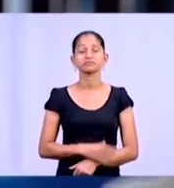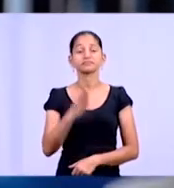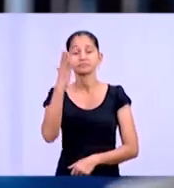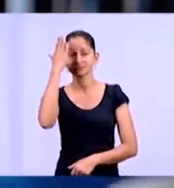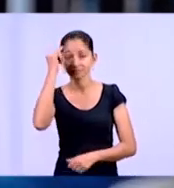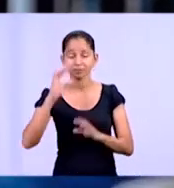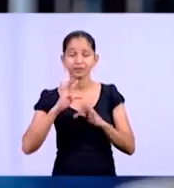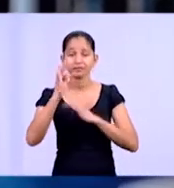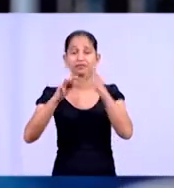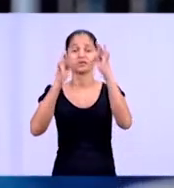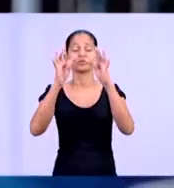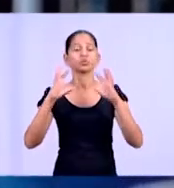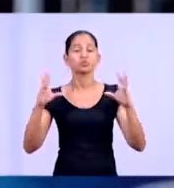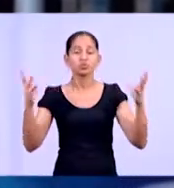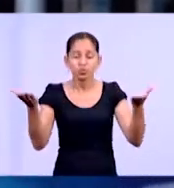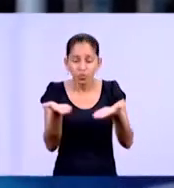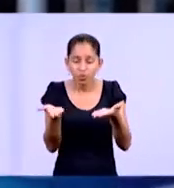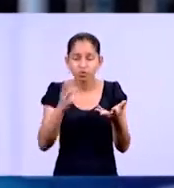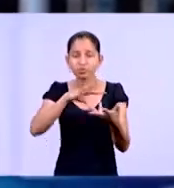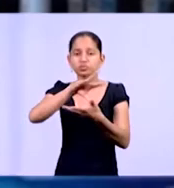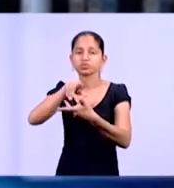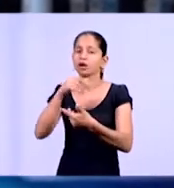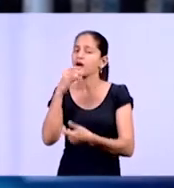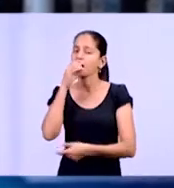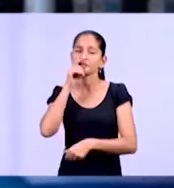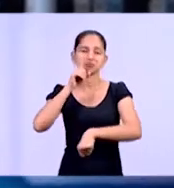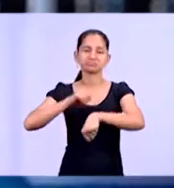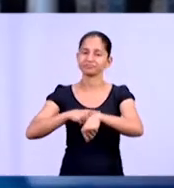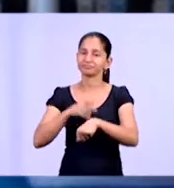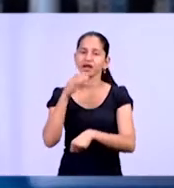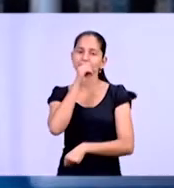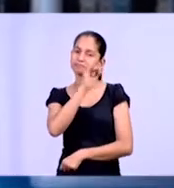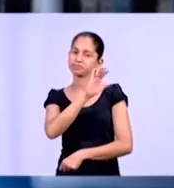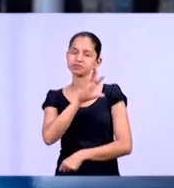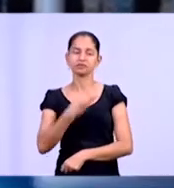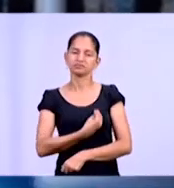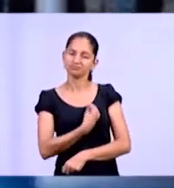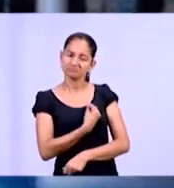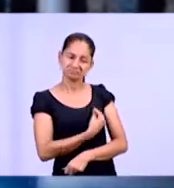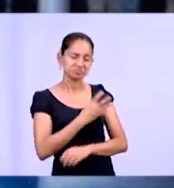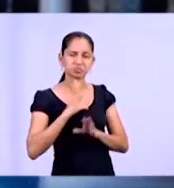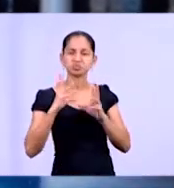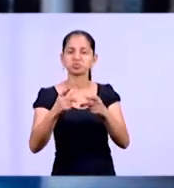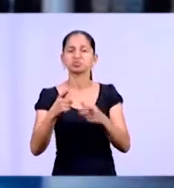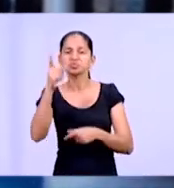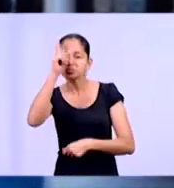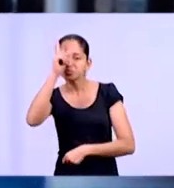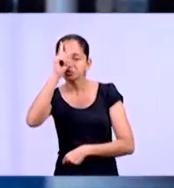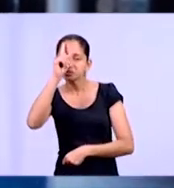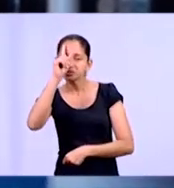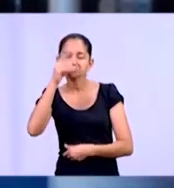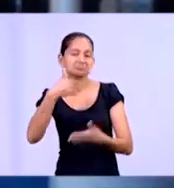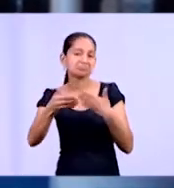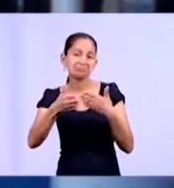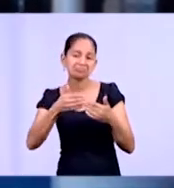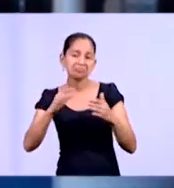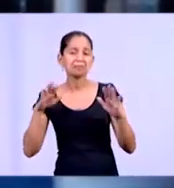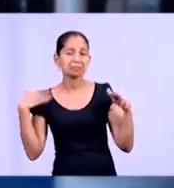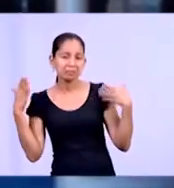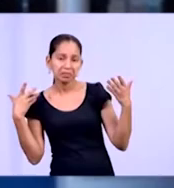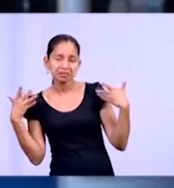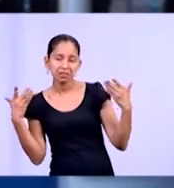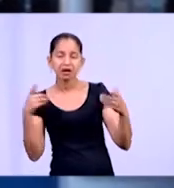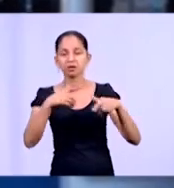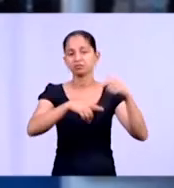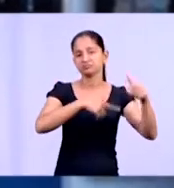Sabemos que a tecnologia nos dias atuais é imprescindível. Ela está presente em várias situações do nosso dia a dia, seja lazer ou no